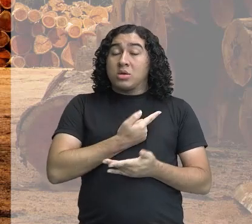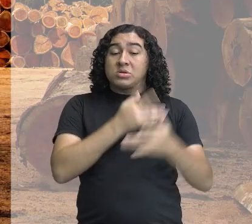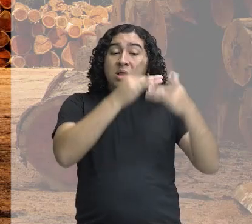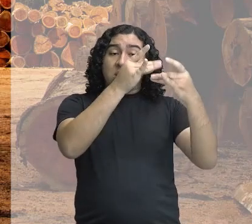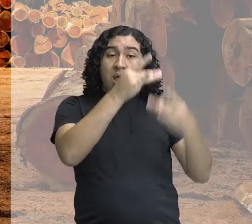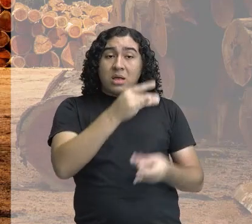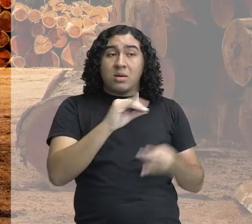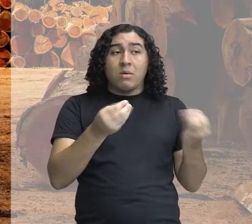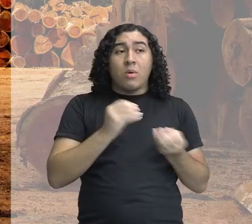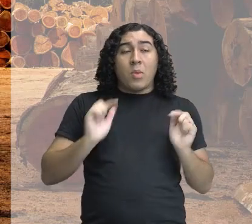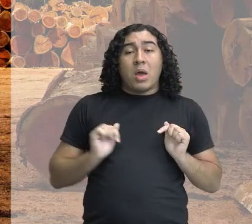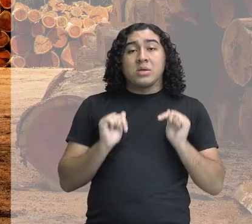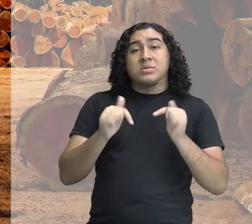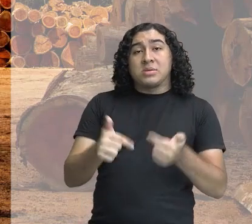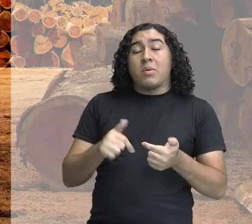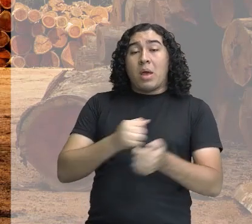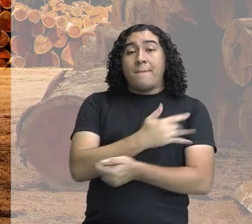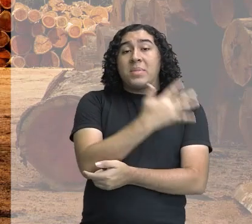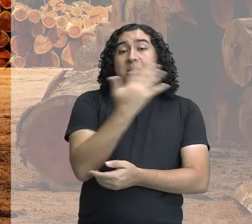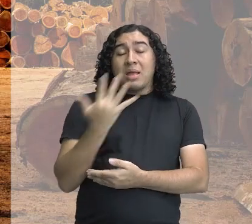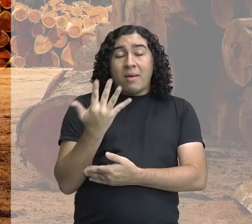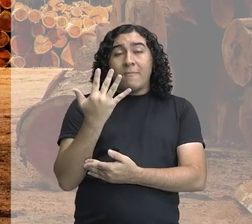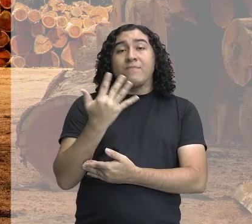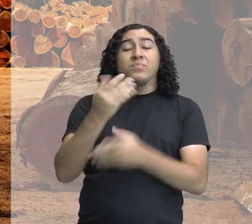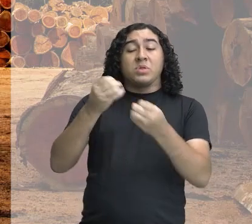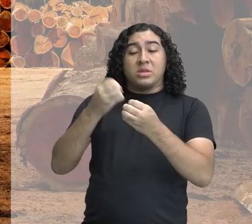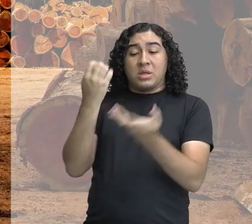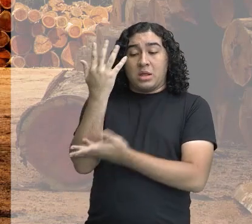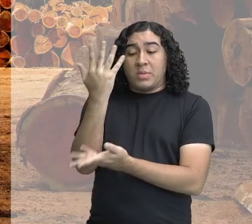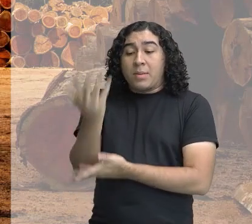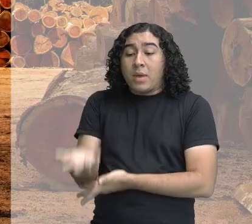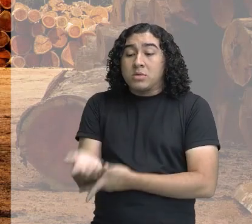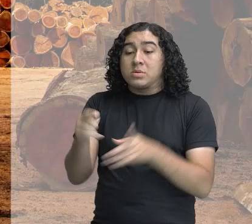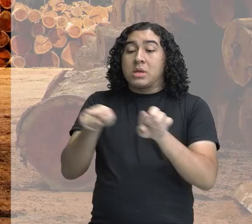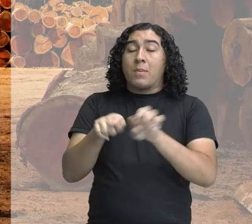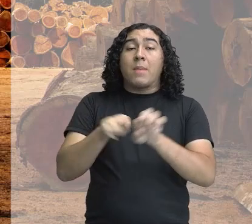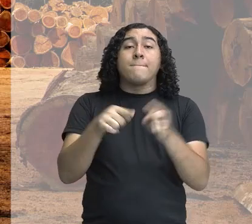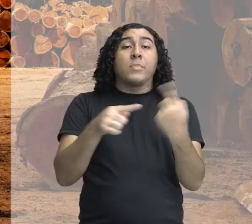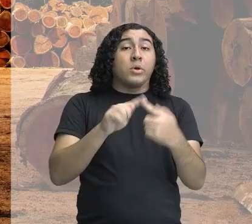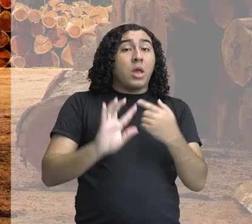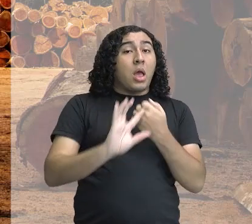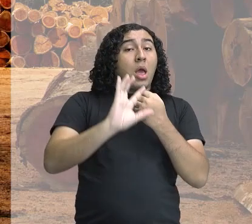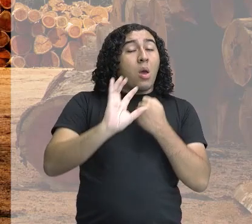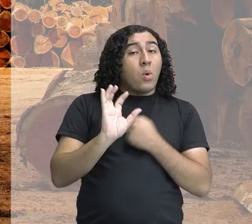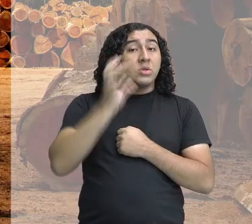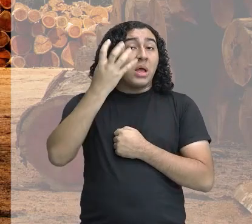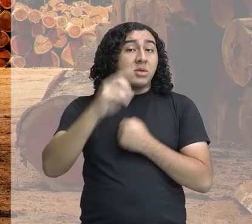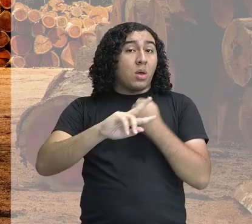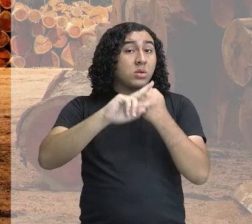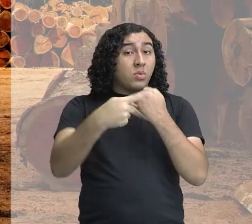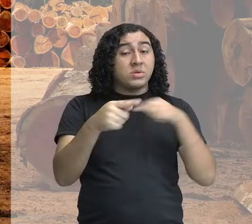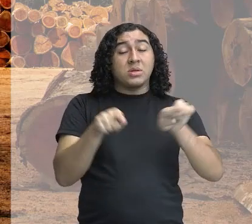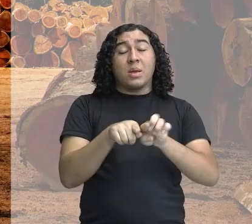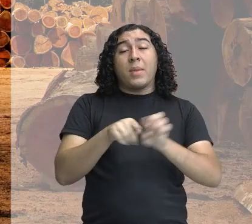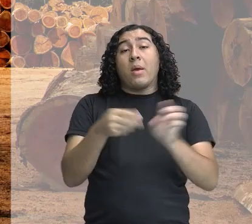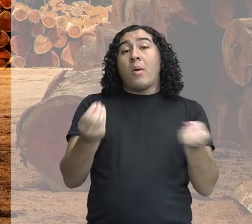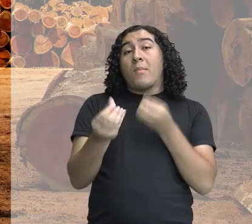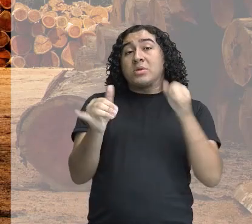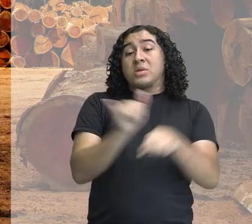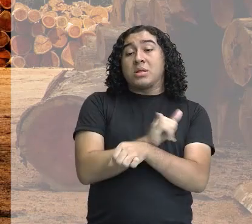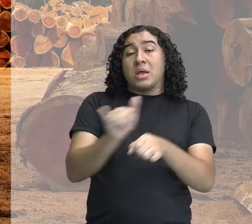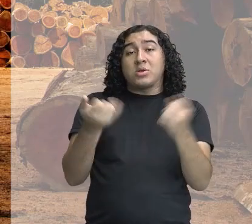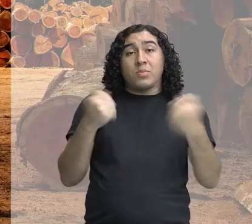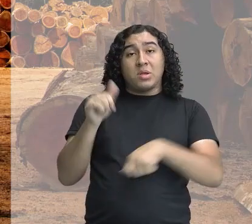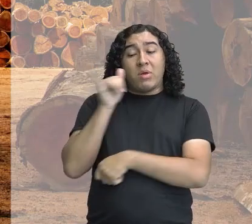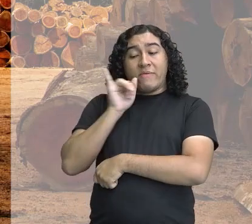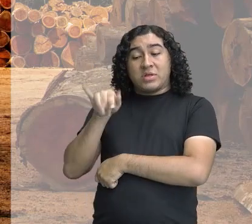os impactos ambientais do desmatamento, as suas causas profundas e as medidas necessárias para contê-lo,